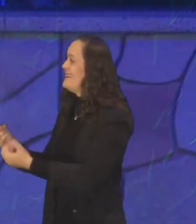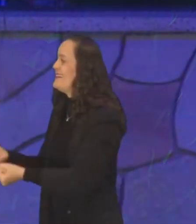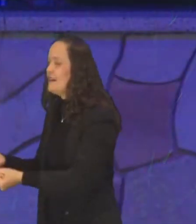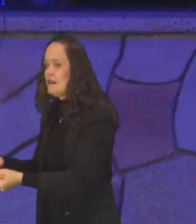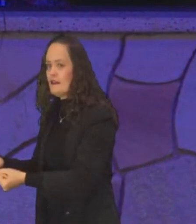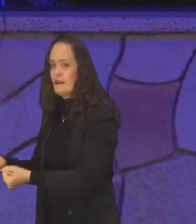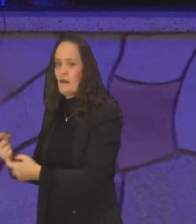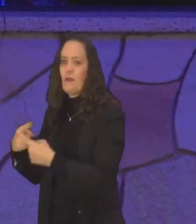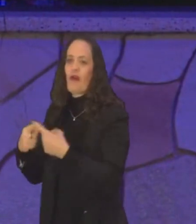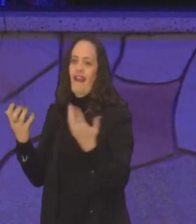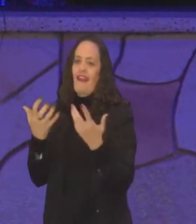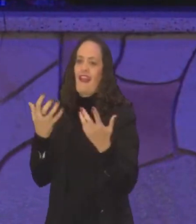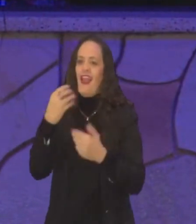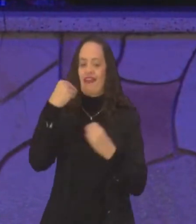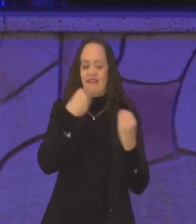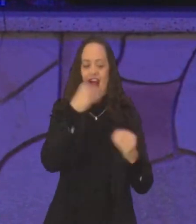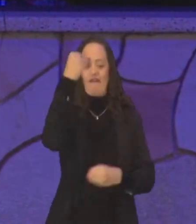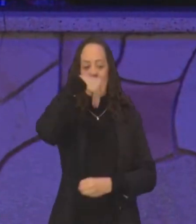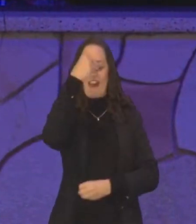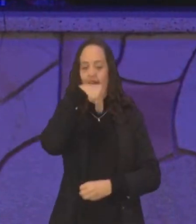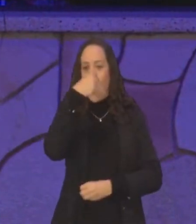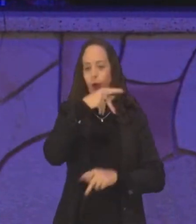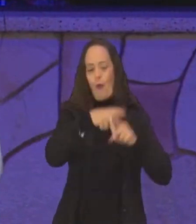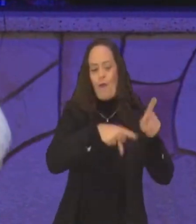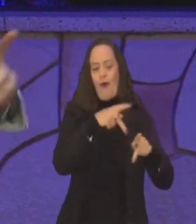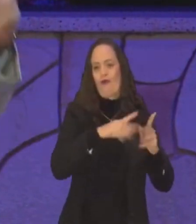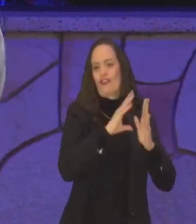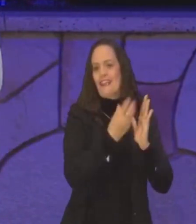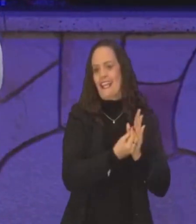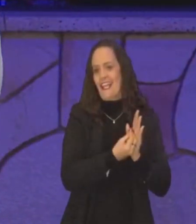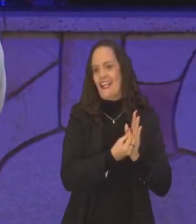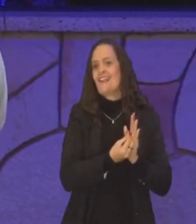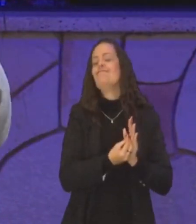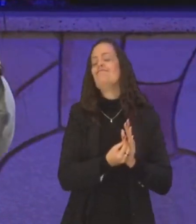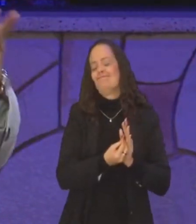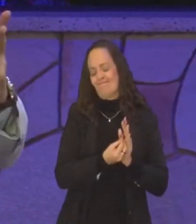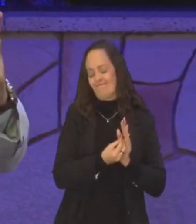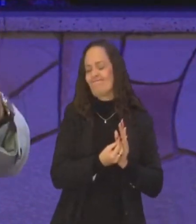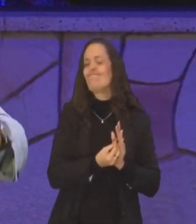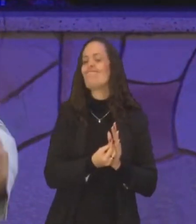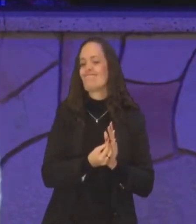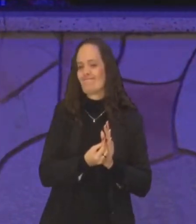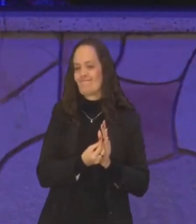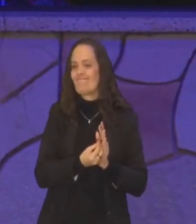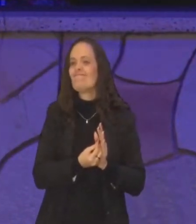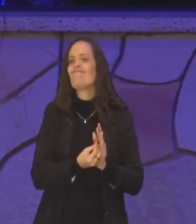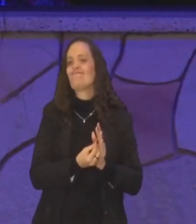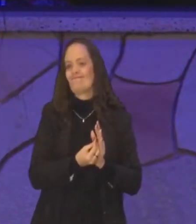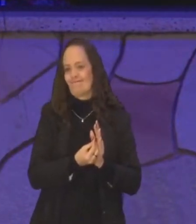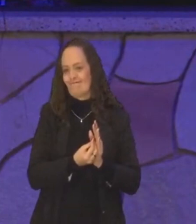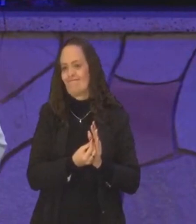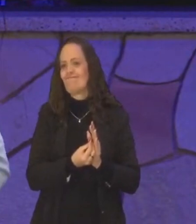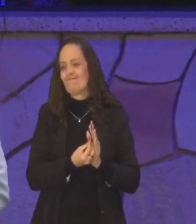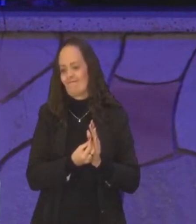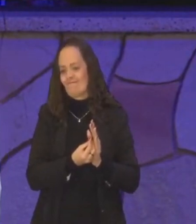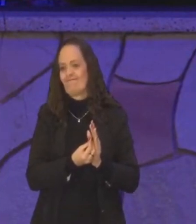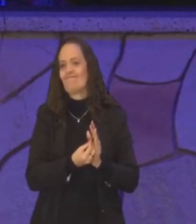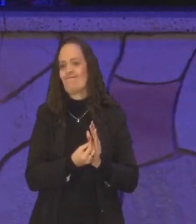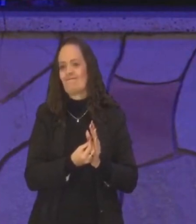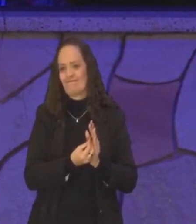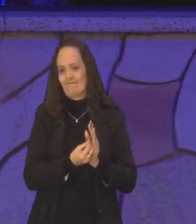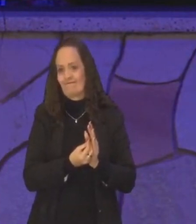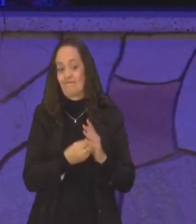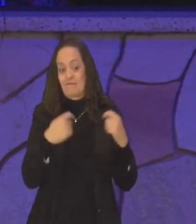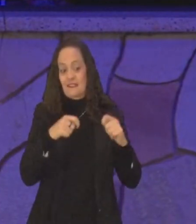igreja com as suas heresias. E muitos deles, nesse discurso de tolerância, davam ouvidos a essas